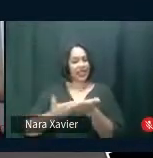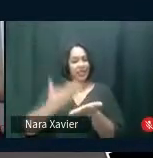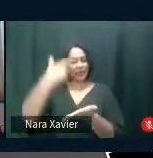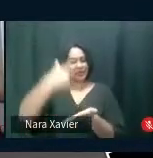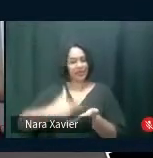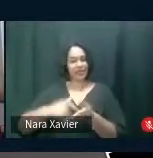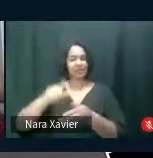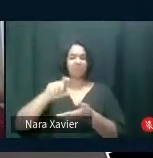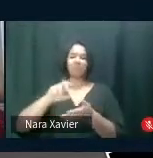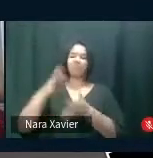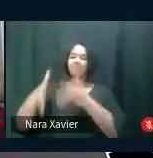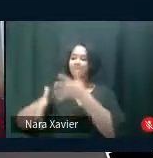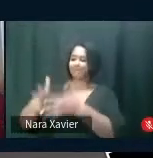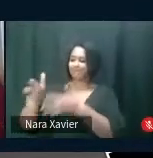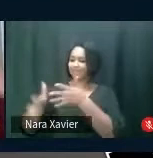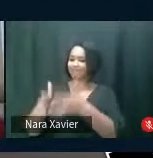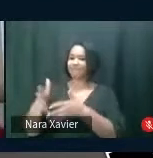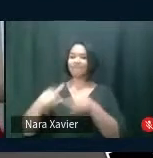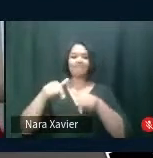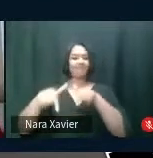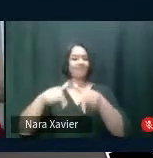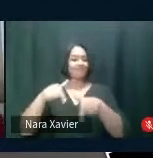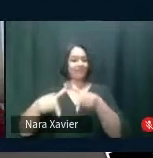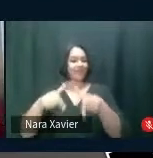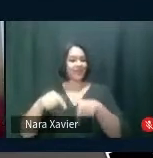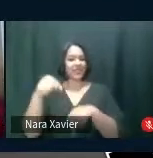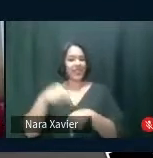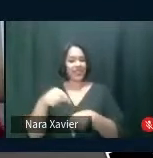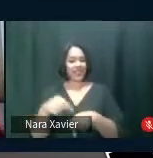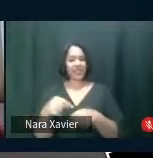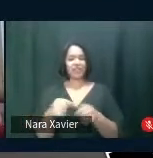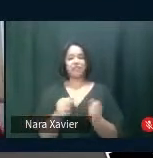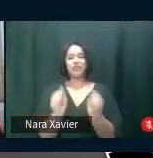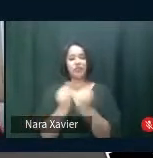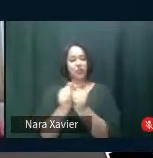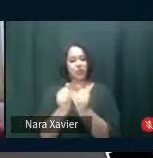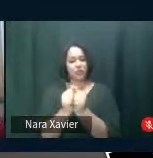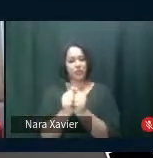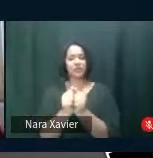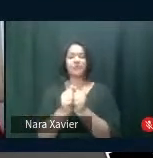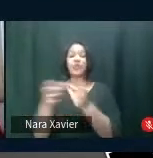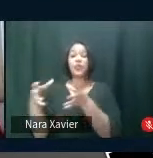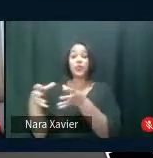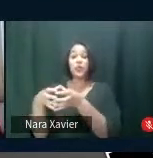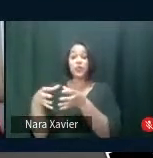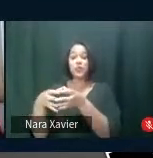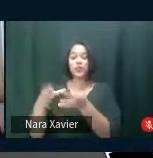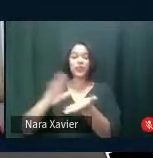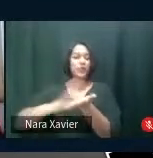de línguas de sinais que estão aí atuando com a gente nessa equipe de interpretação